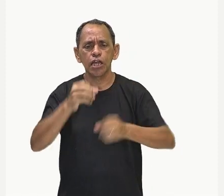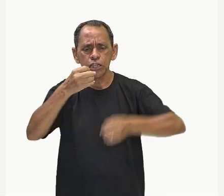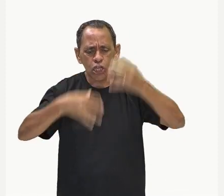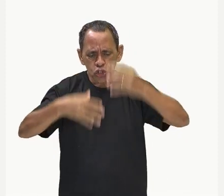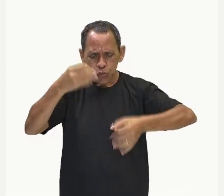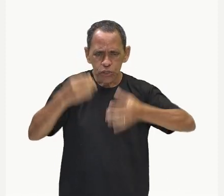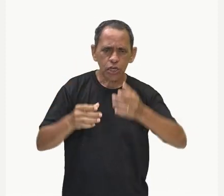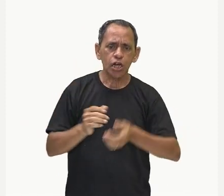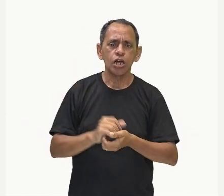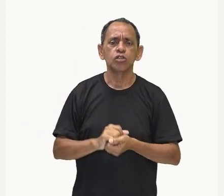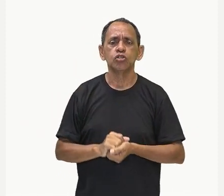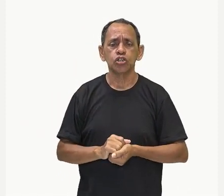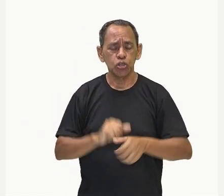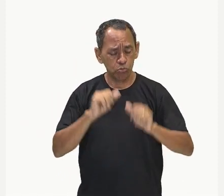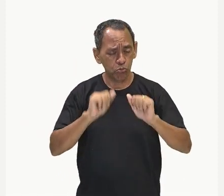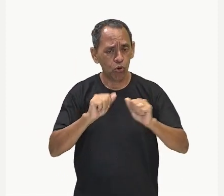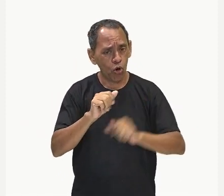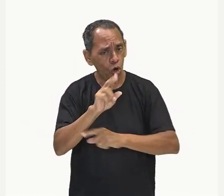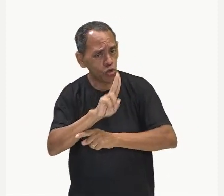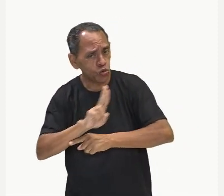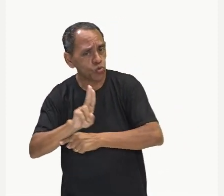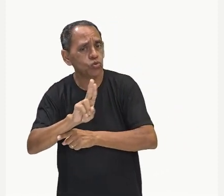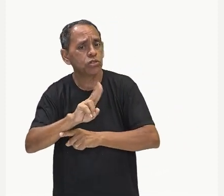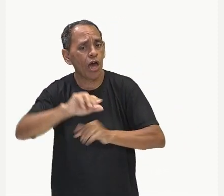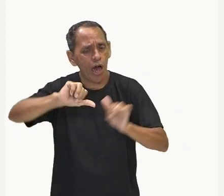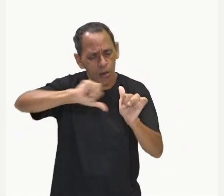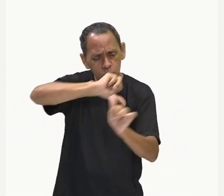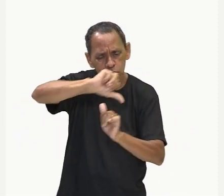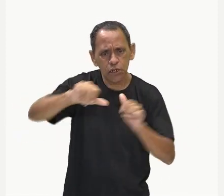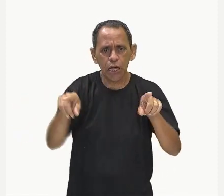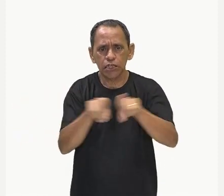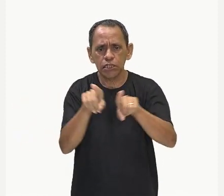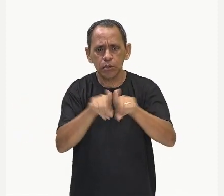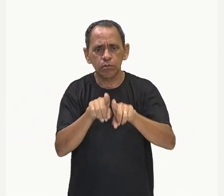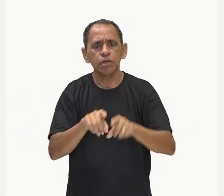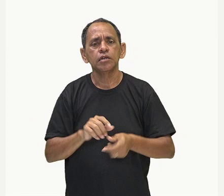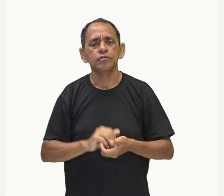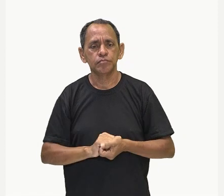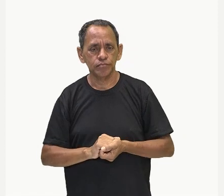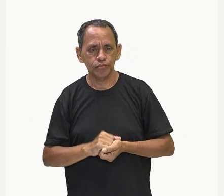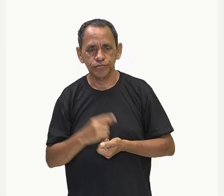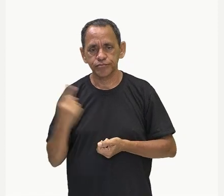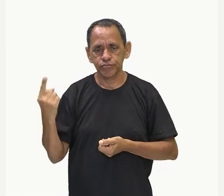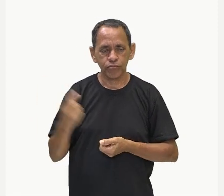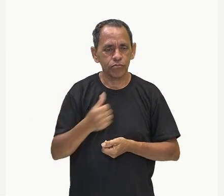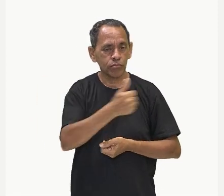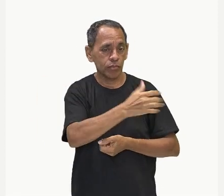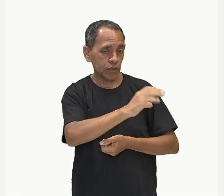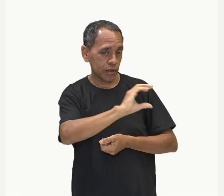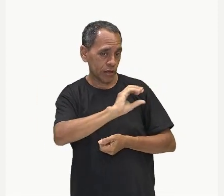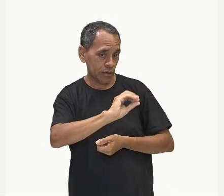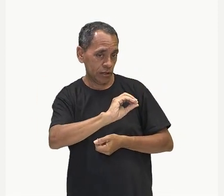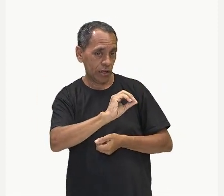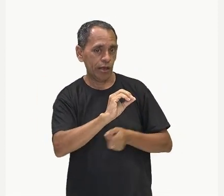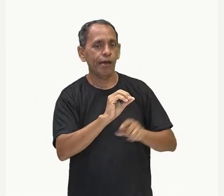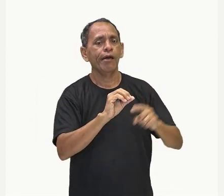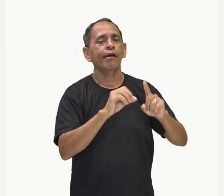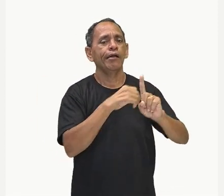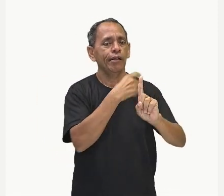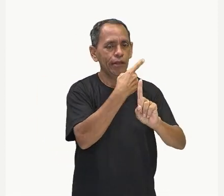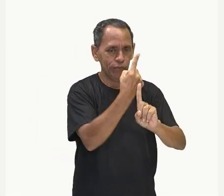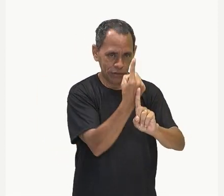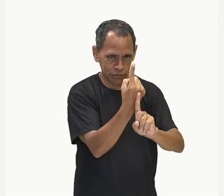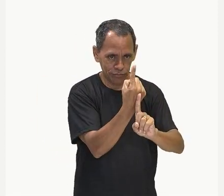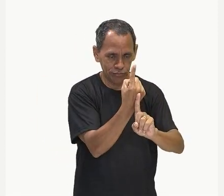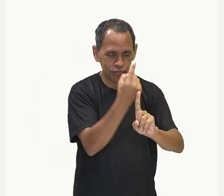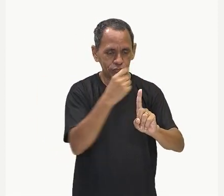10 só tem um zero, então é 10 elevado a 1. O 100 possui 2 zeros, então é